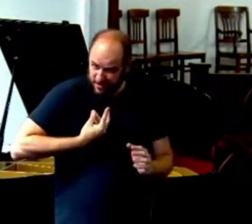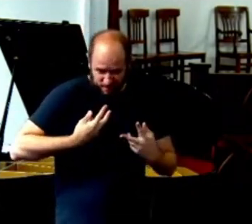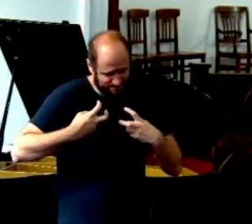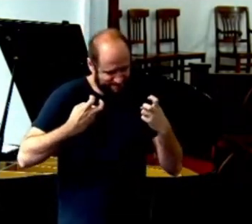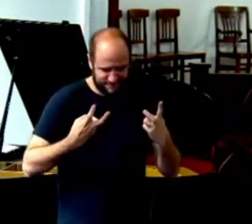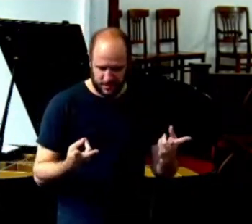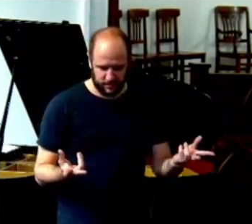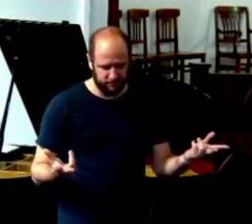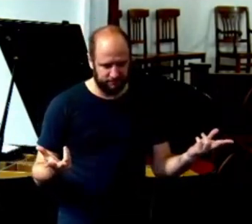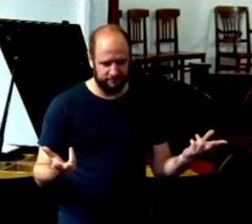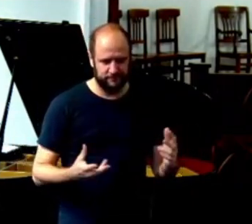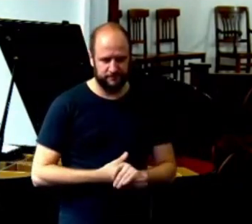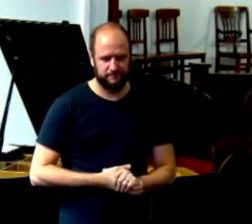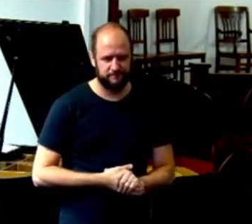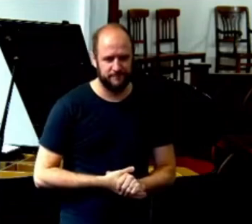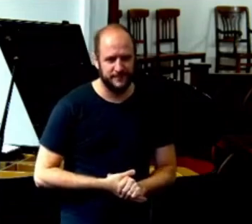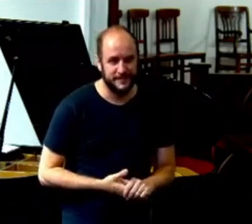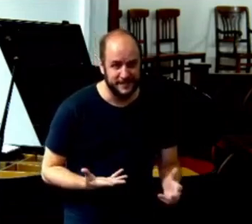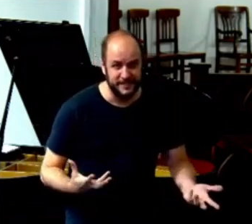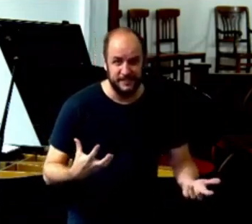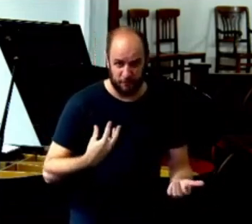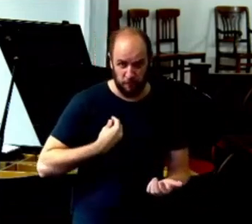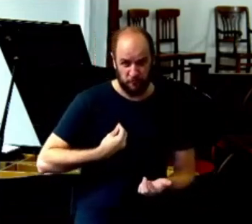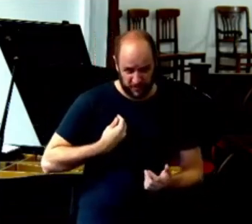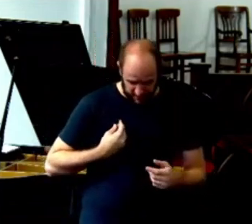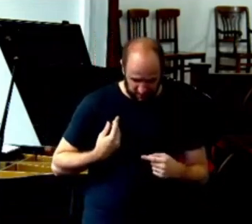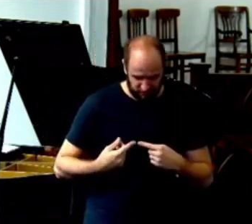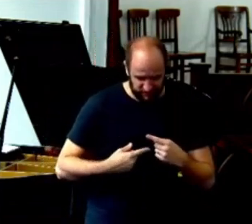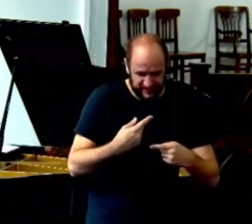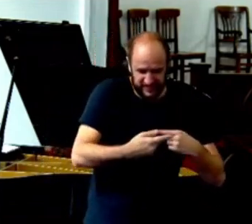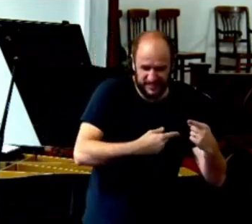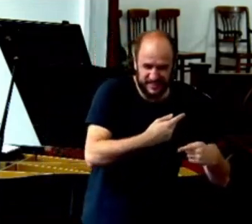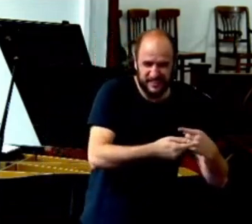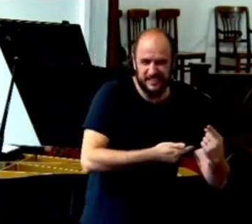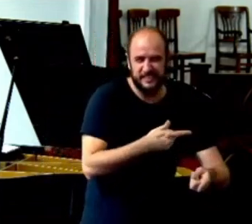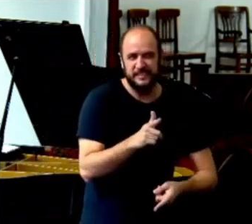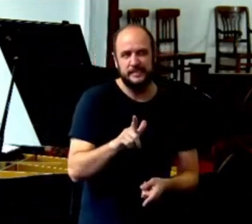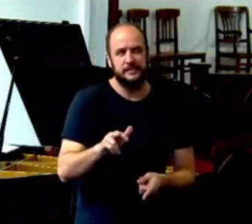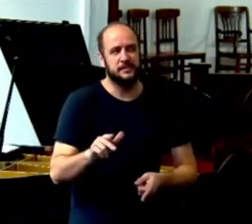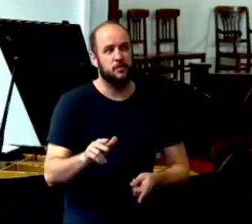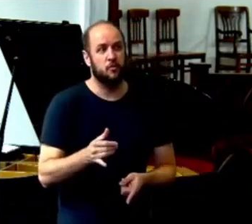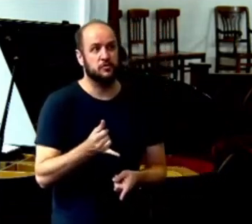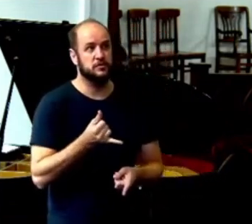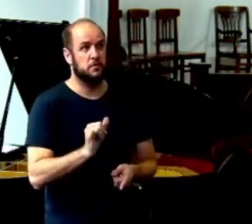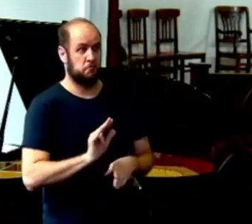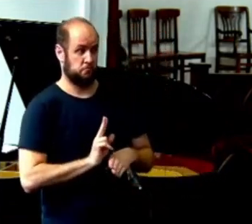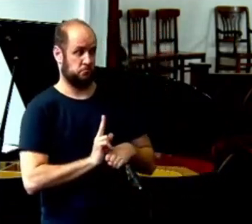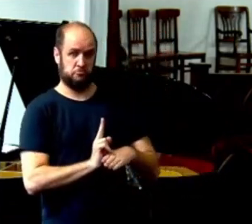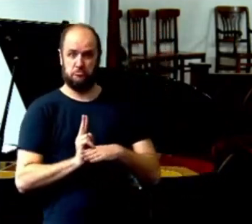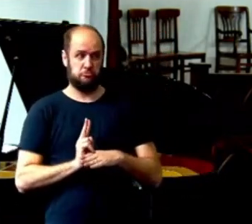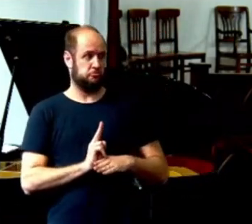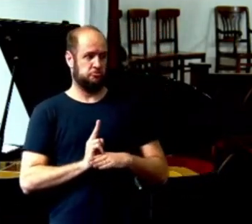Essa forma de viver, queridos, desenvolve uma espécie de mecanismo de defesa.